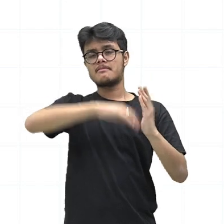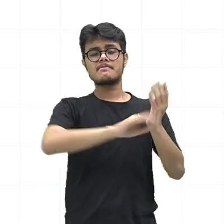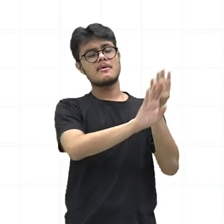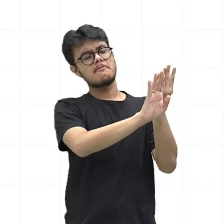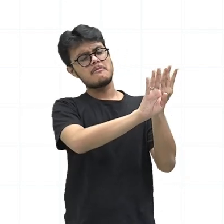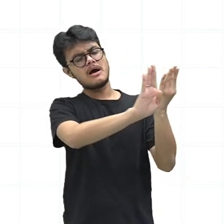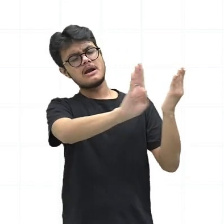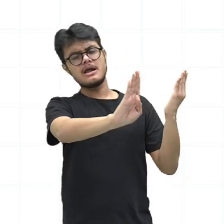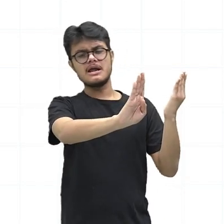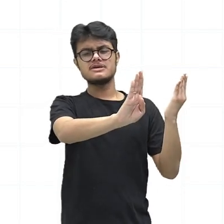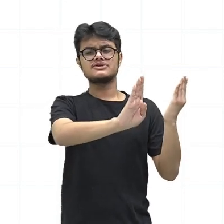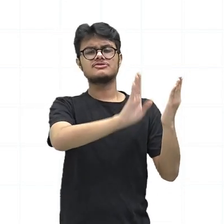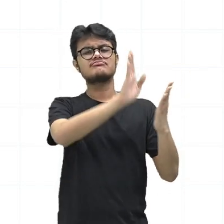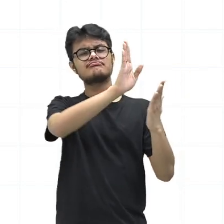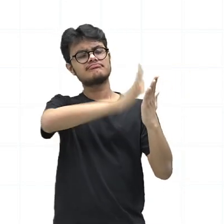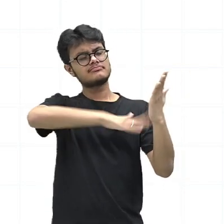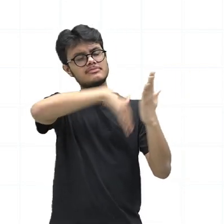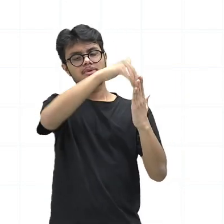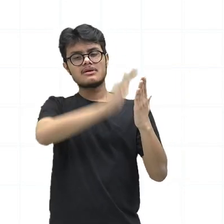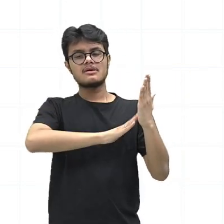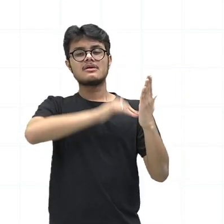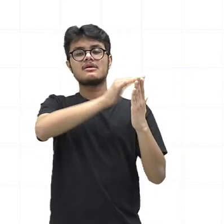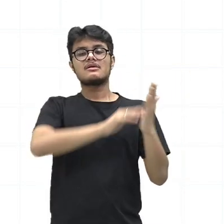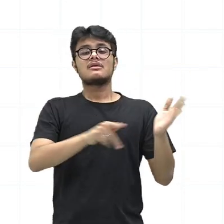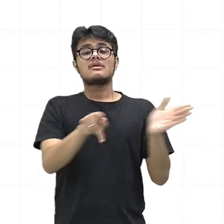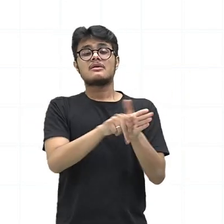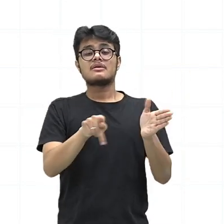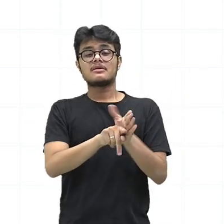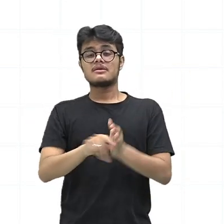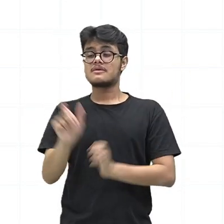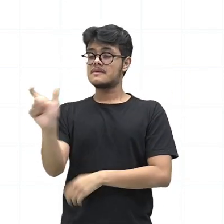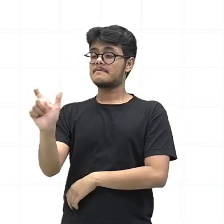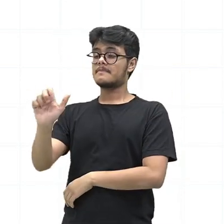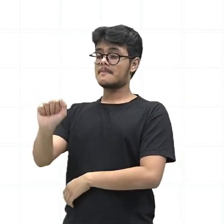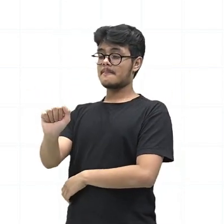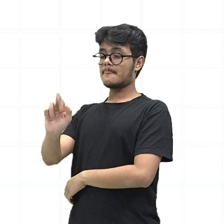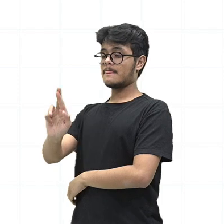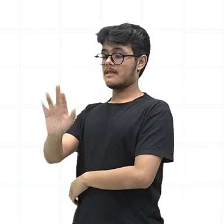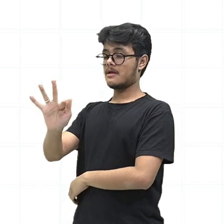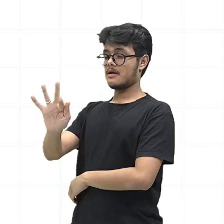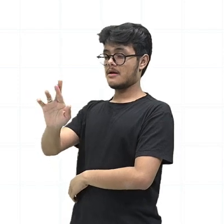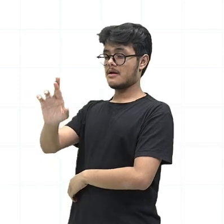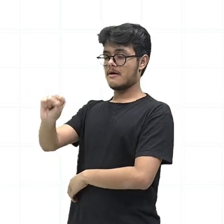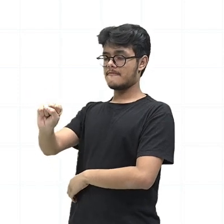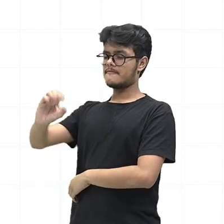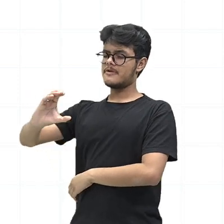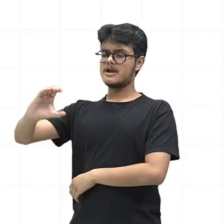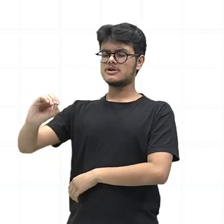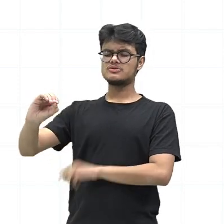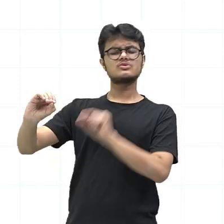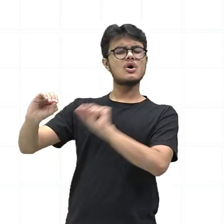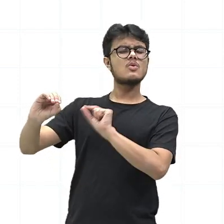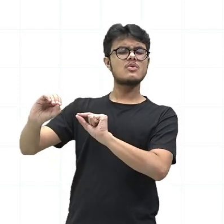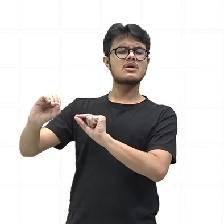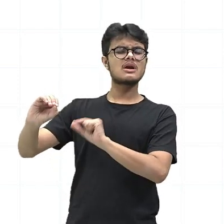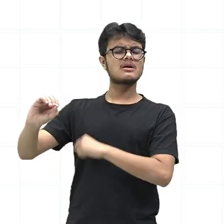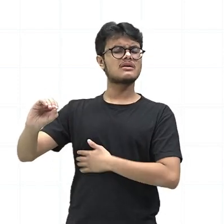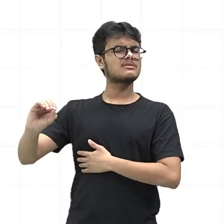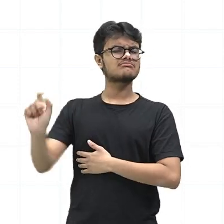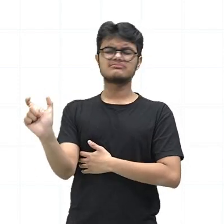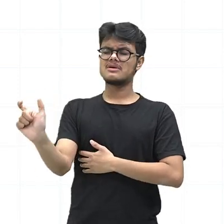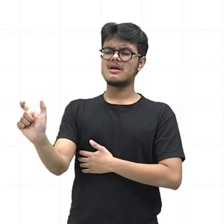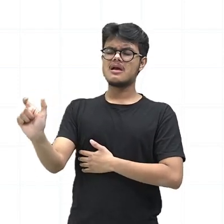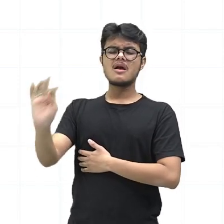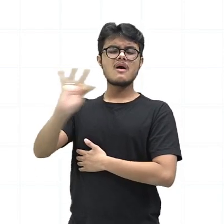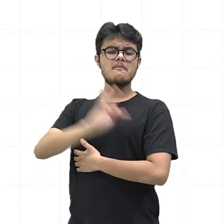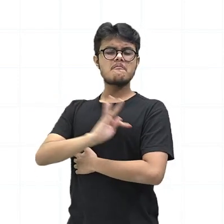paredes, empregando a técnica do afresco. Vamos lembrar o que é esse afresco, né, que os